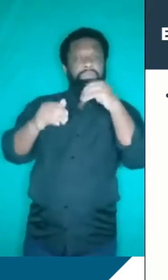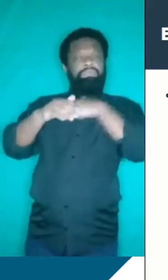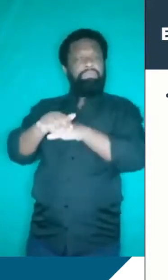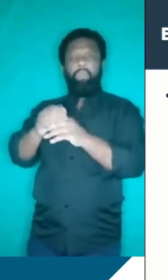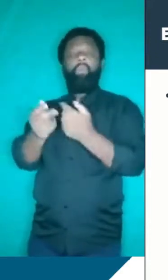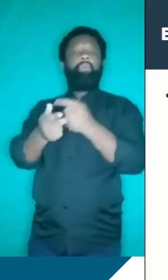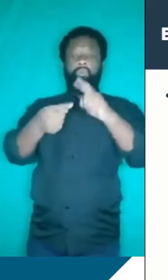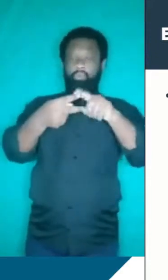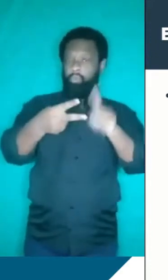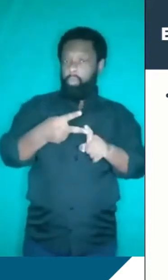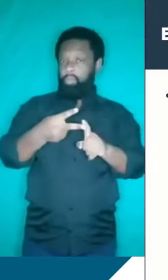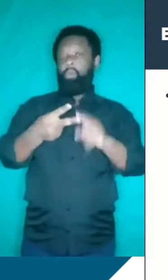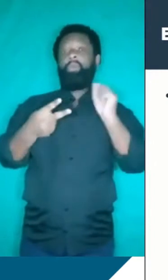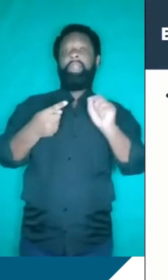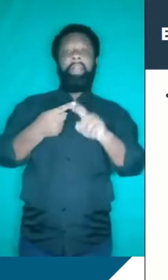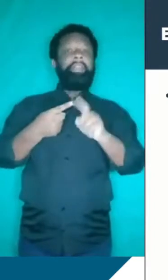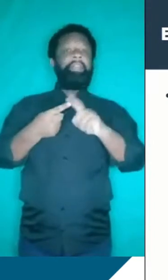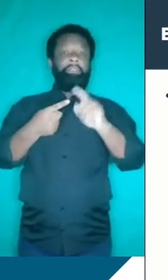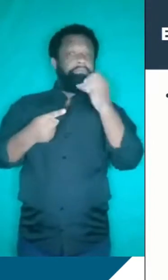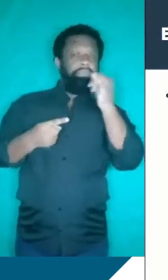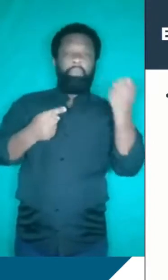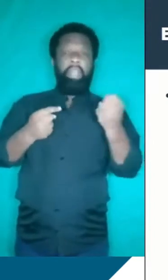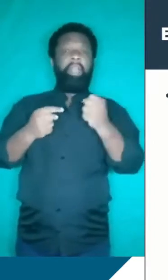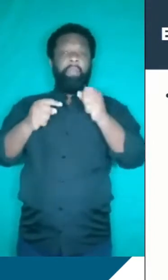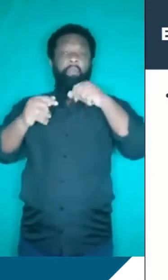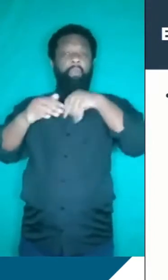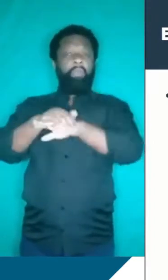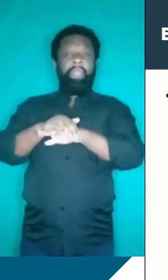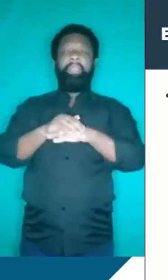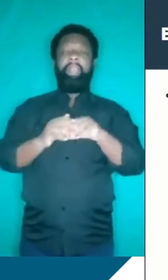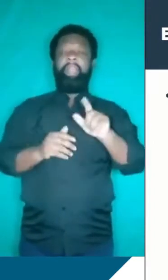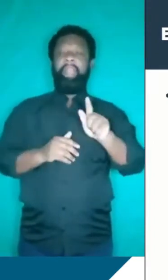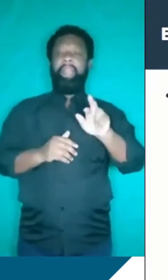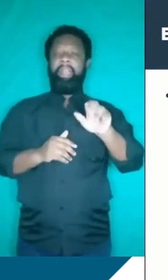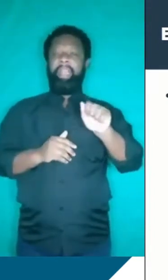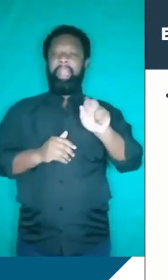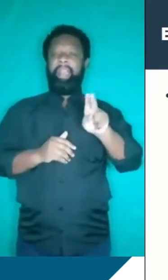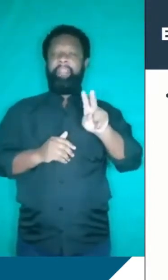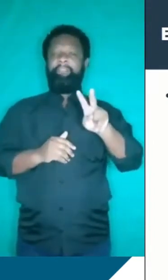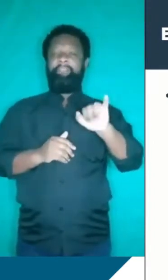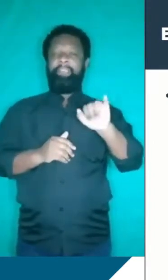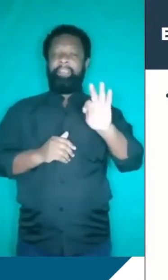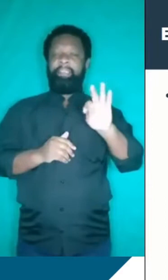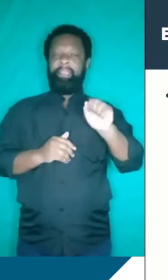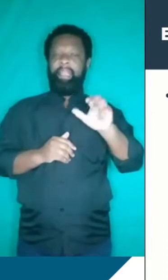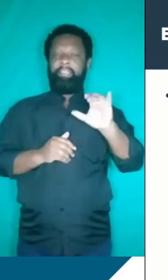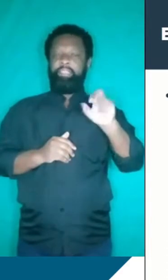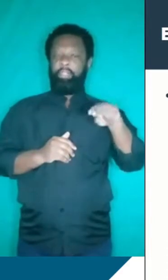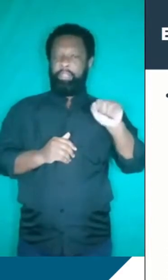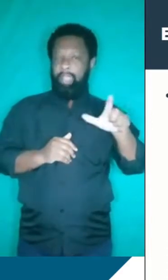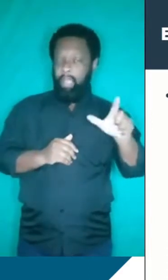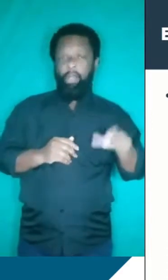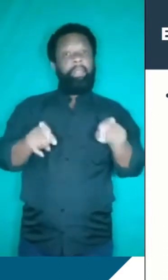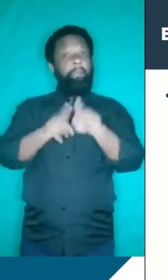formas. Ela pode ser uma energia armazenada de forma gravitacional, e a gente vai chamar isso de energia potencial gravitacional, ou